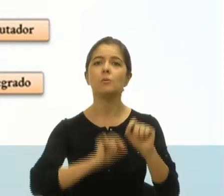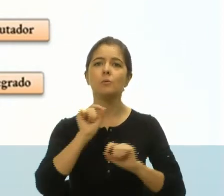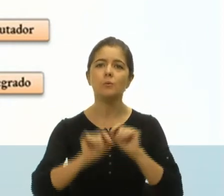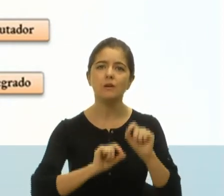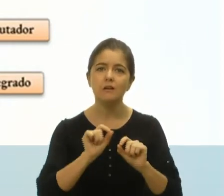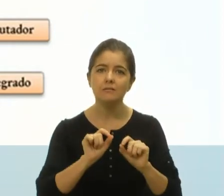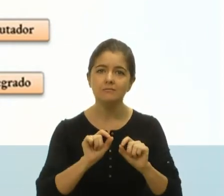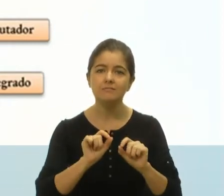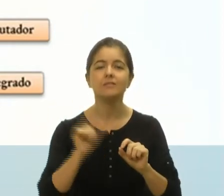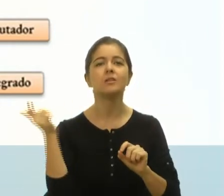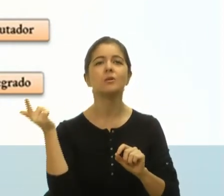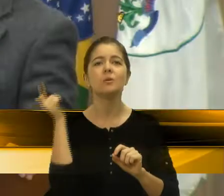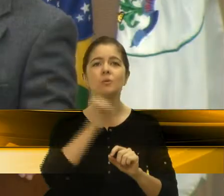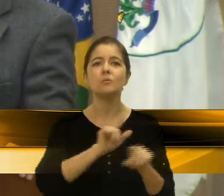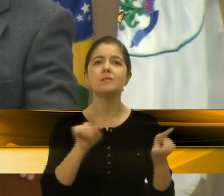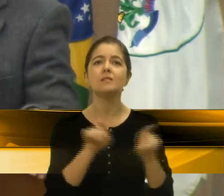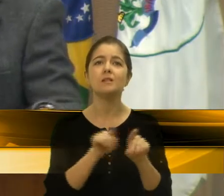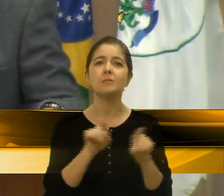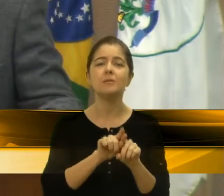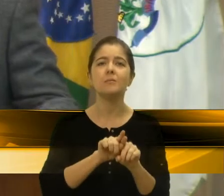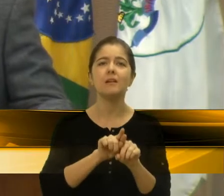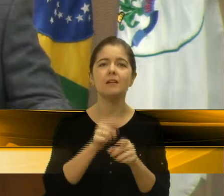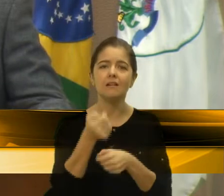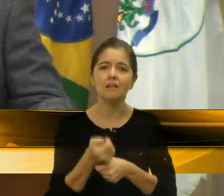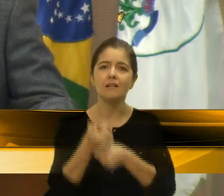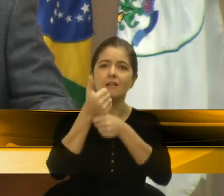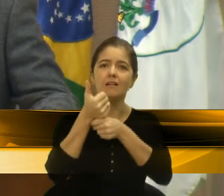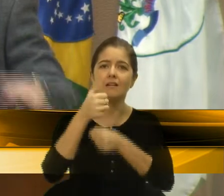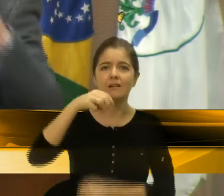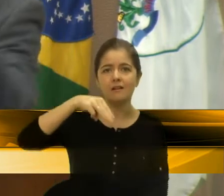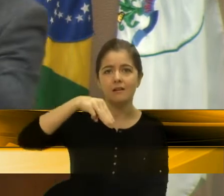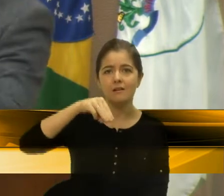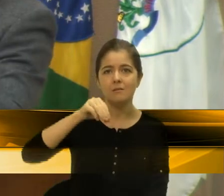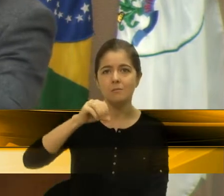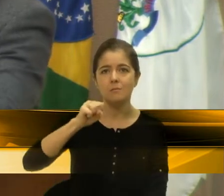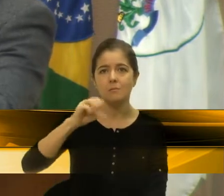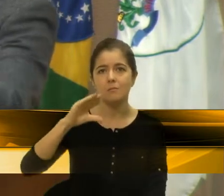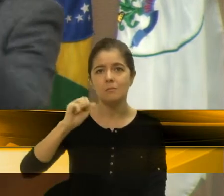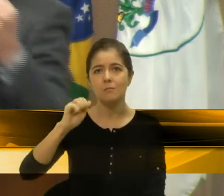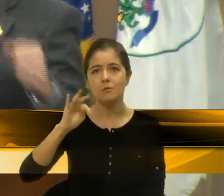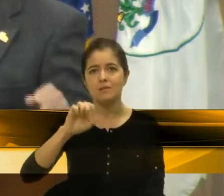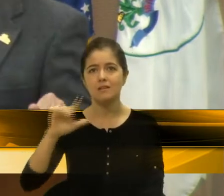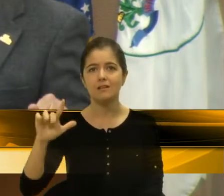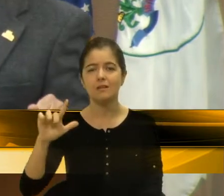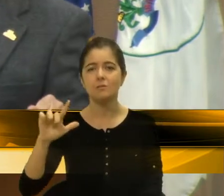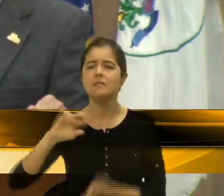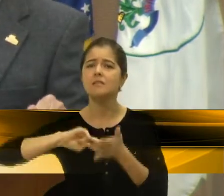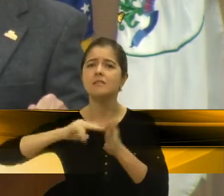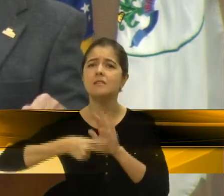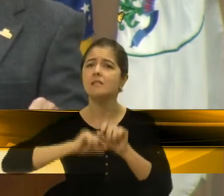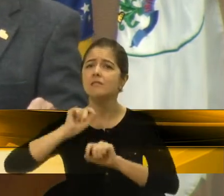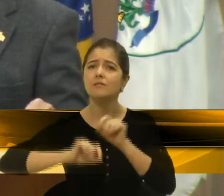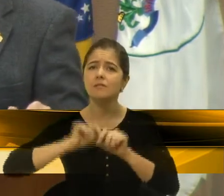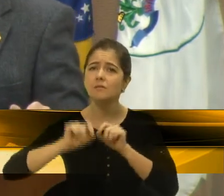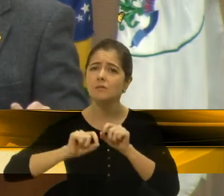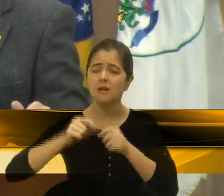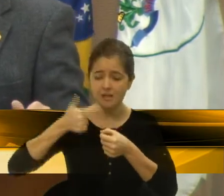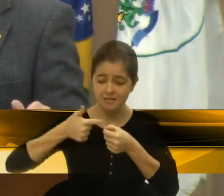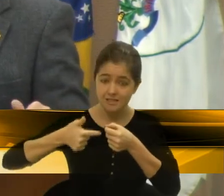de procedência do Moscatel. É o município buscando o quê?